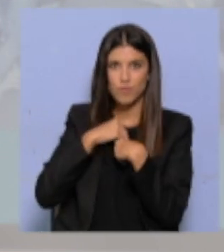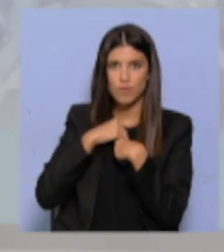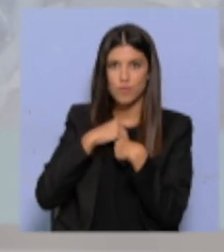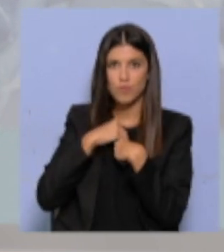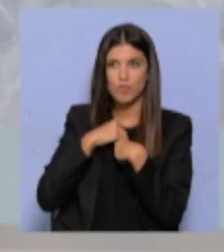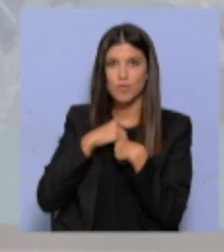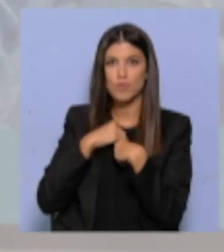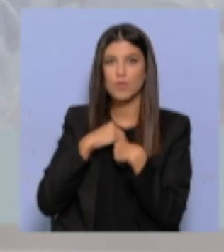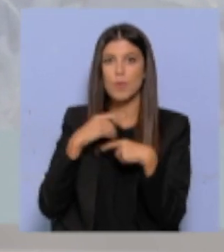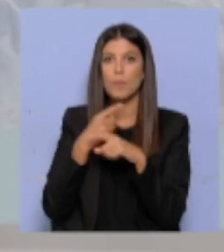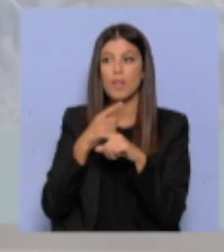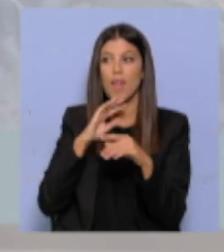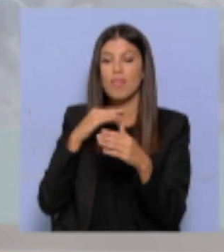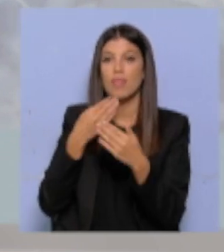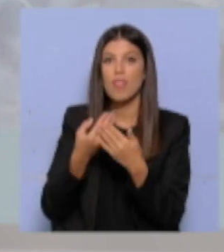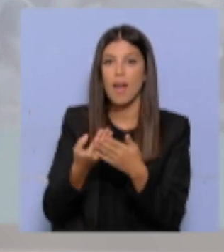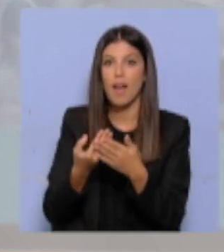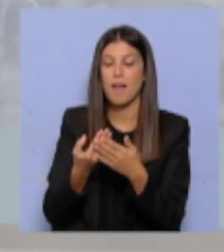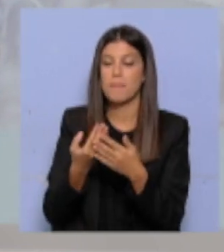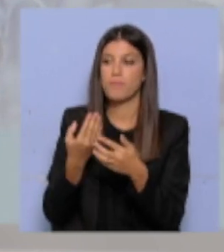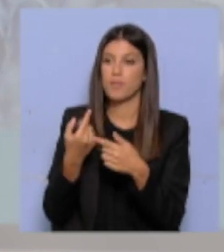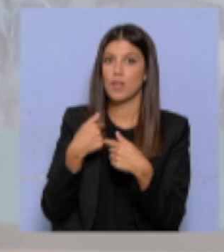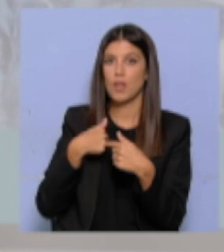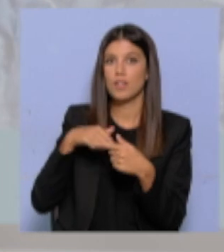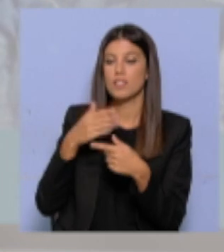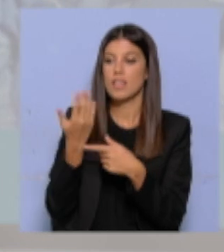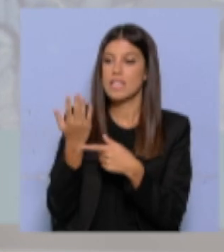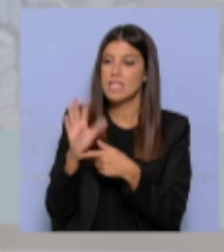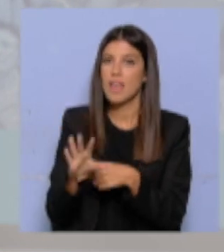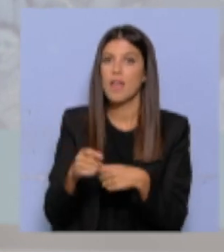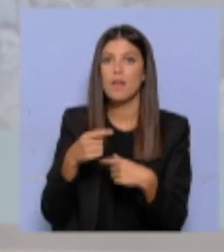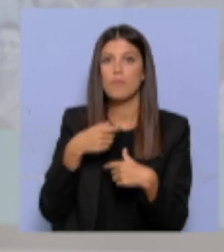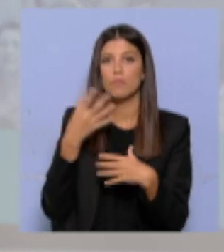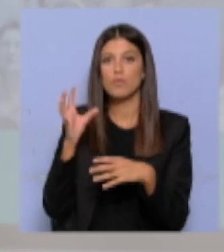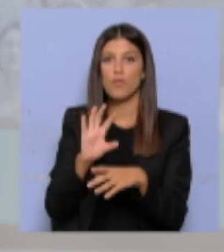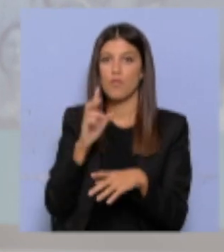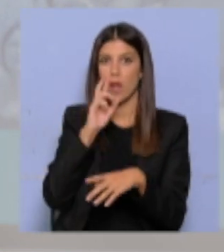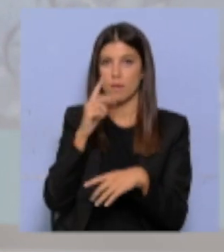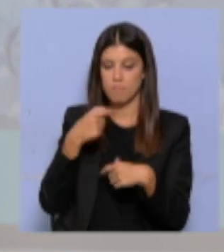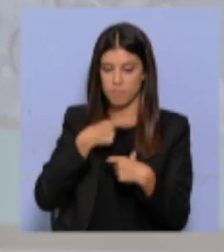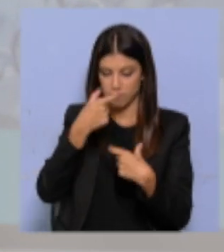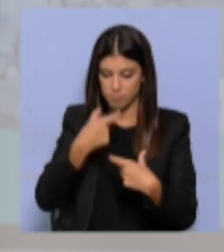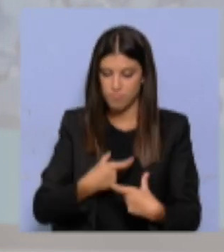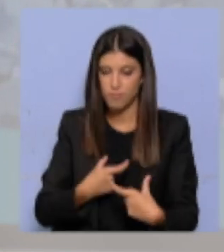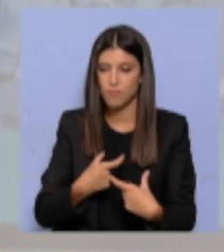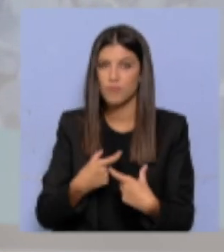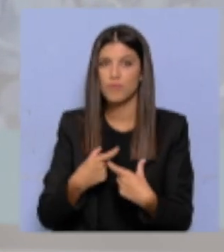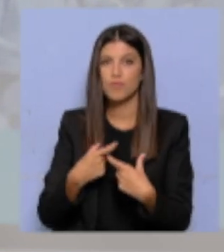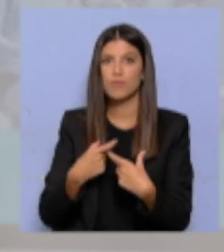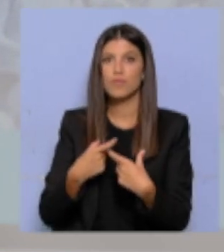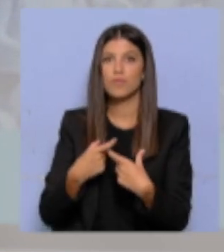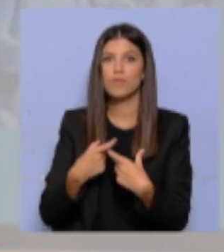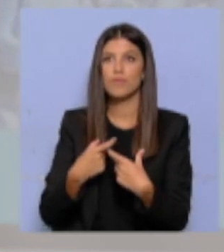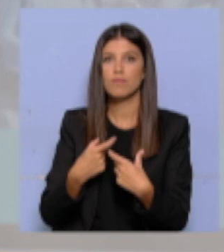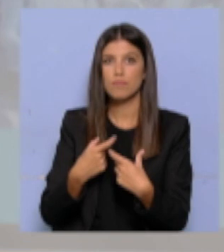palavras, através do nosso exemplo, da nossa forma de ser, da nossa forma de agir, de reagir, então